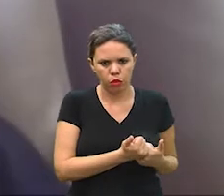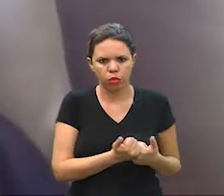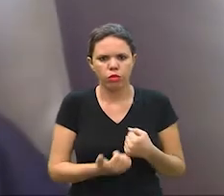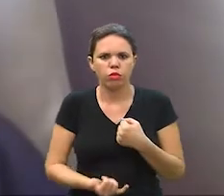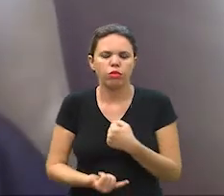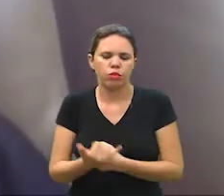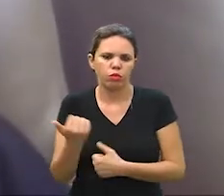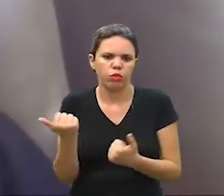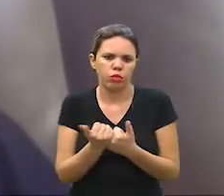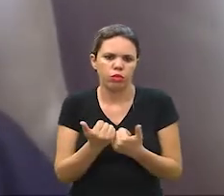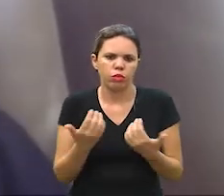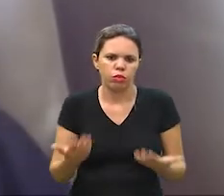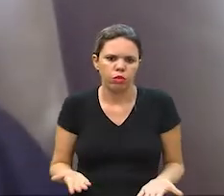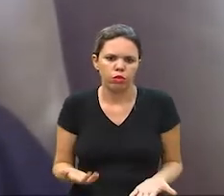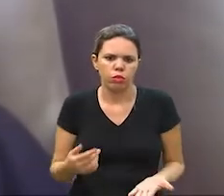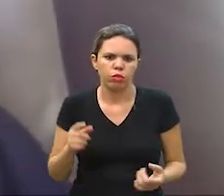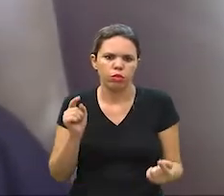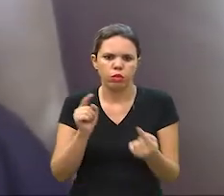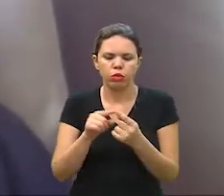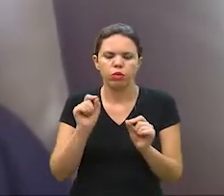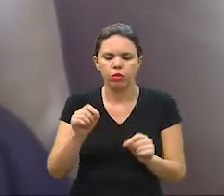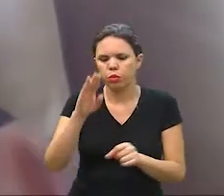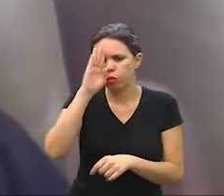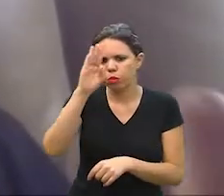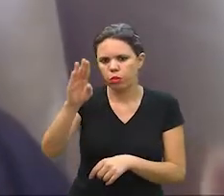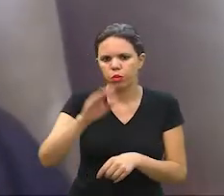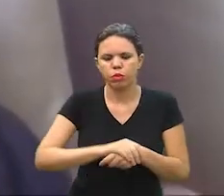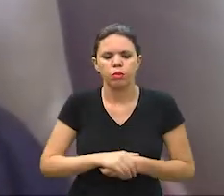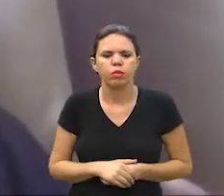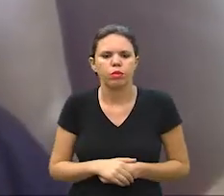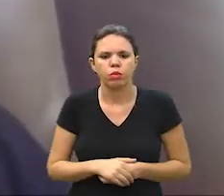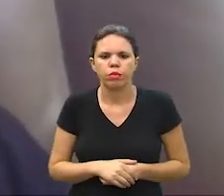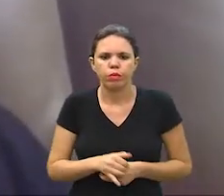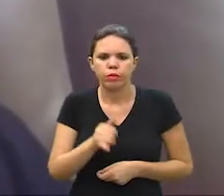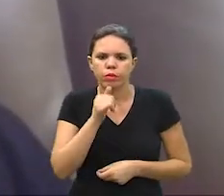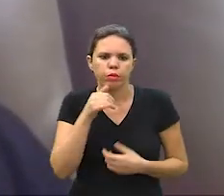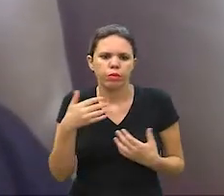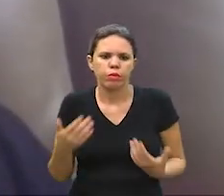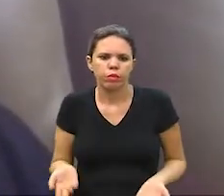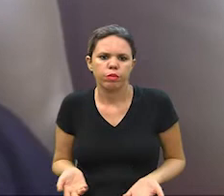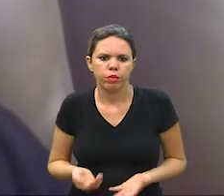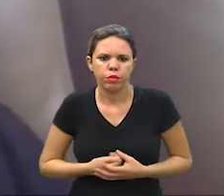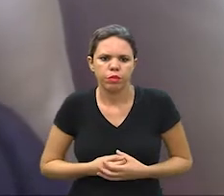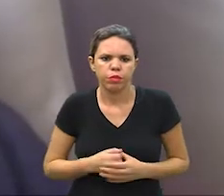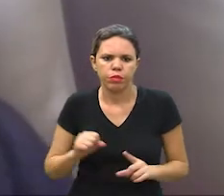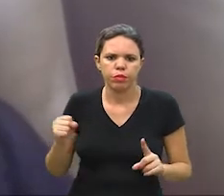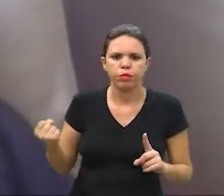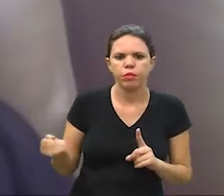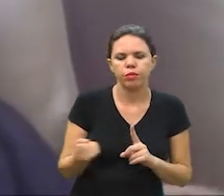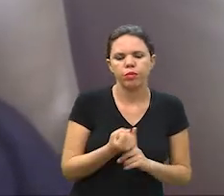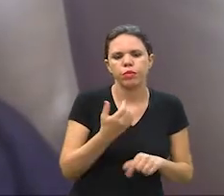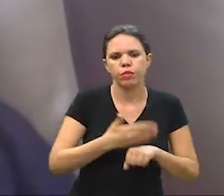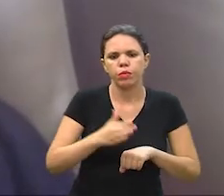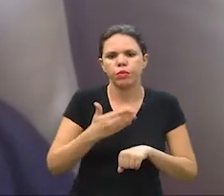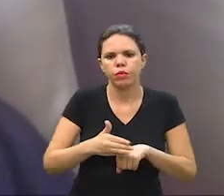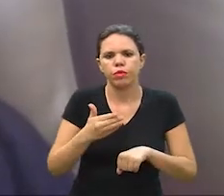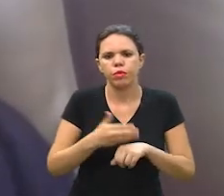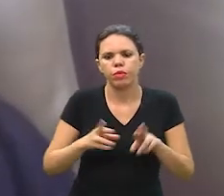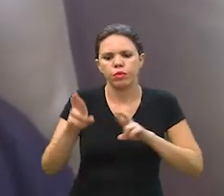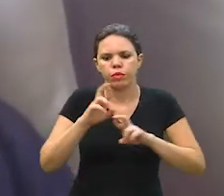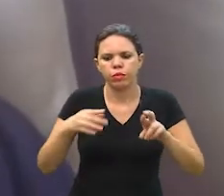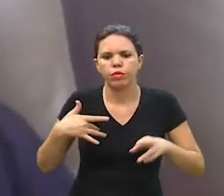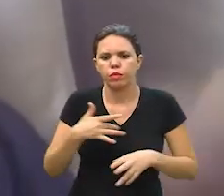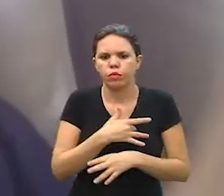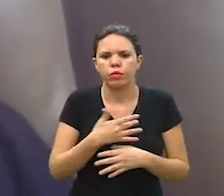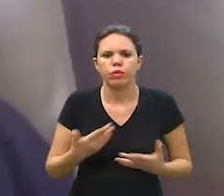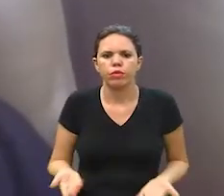falha, no sentido principalmente da questão da assistência e das práticas de vigilância em